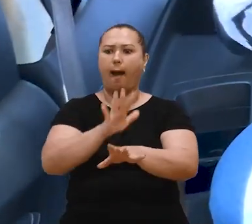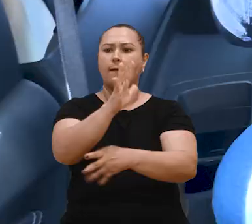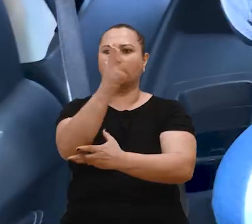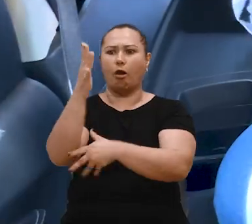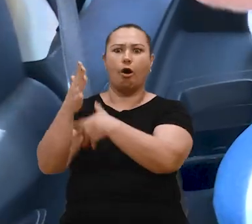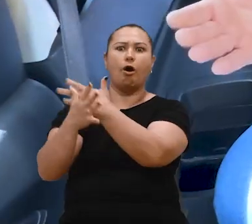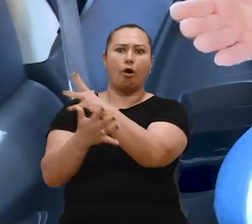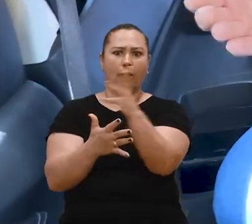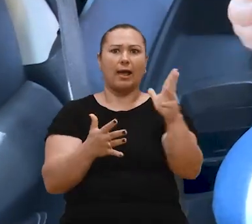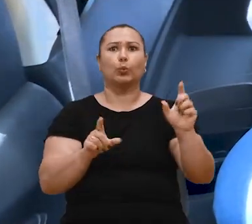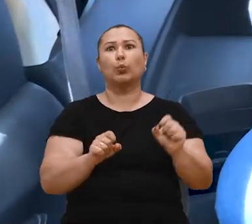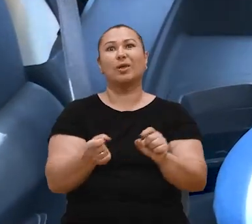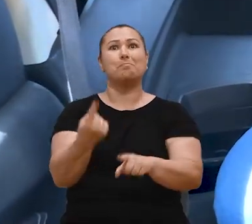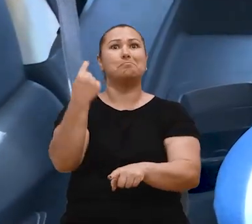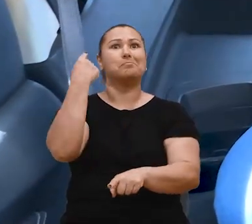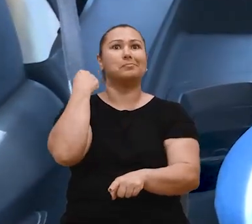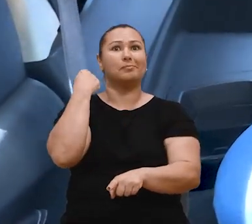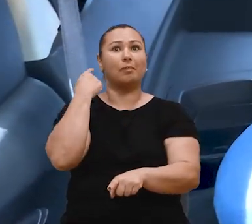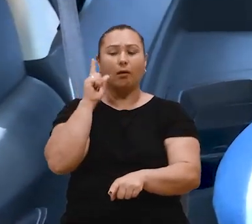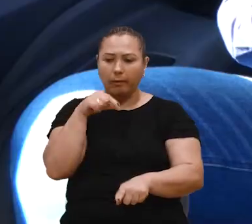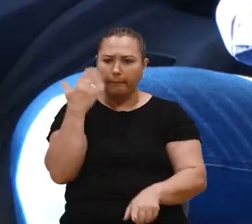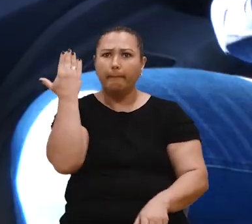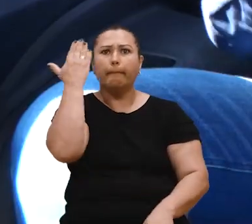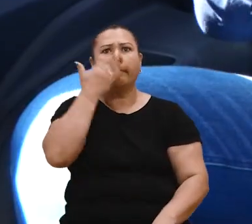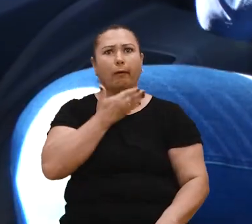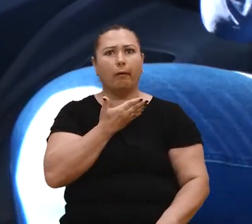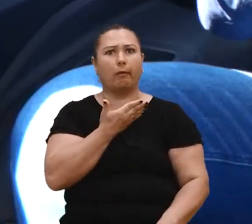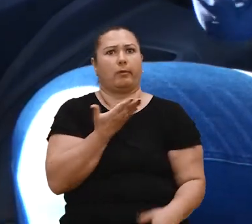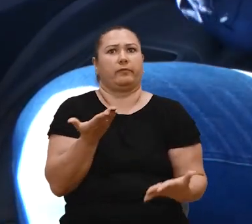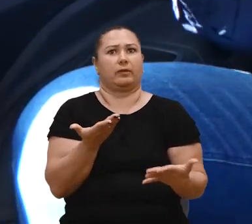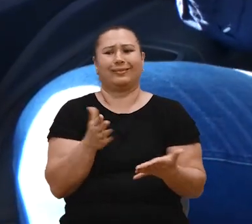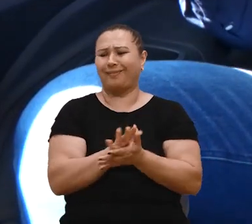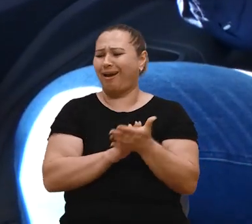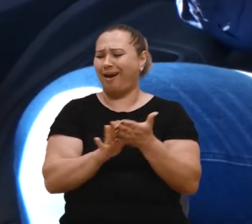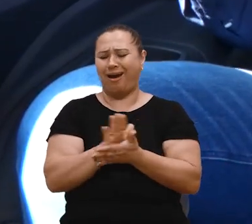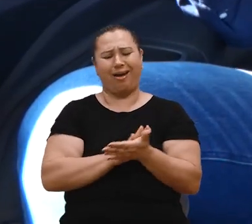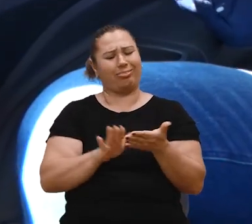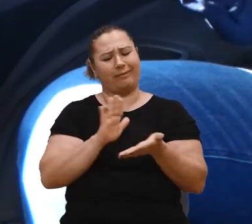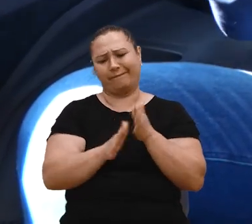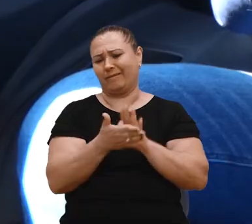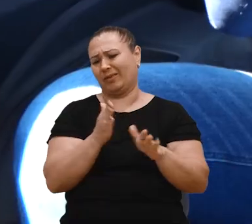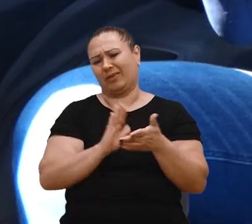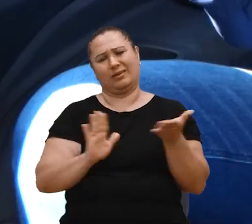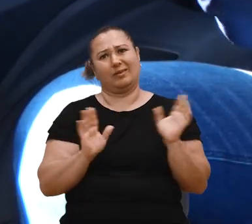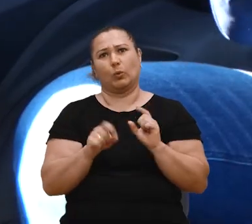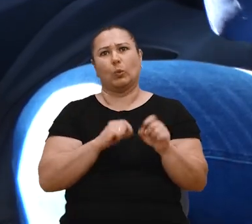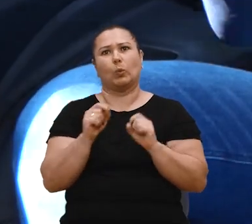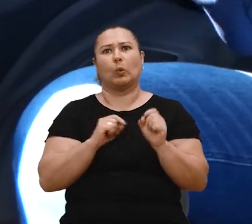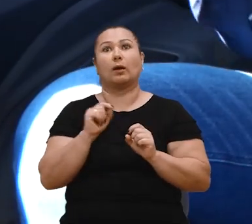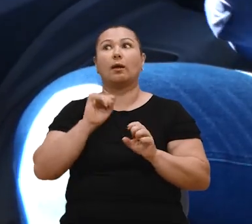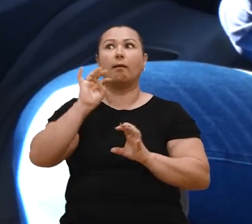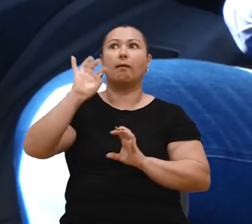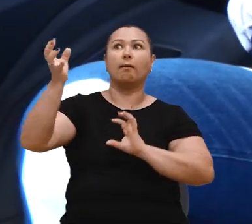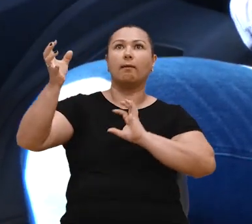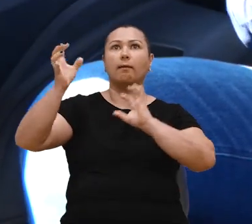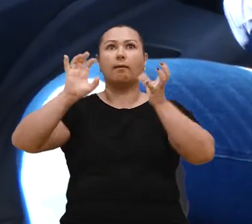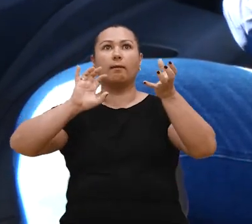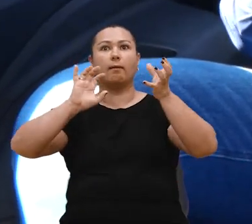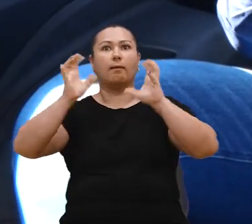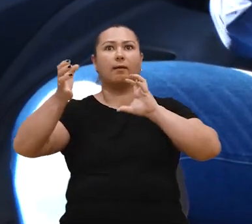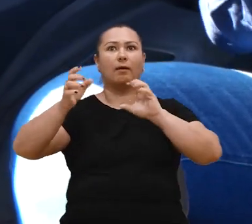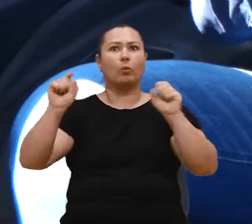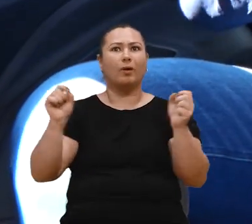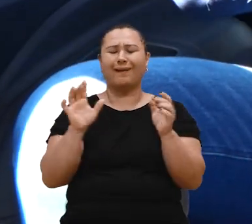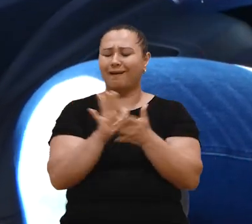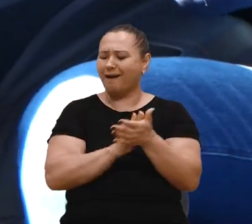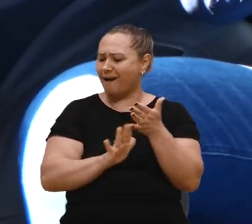do que se tinha há 40 anos atrás. Essa é a prova que não tem nada a ver os efeitos climáticos que estão acontecendo, eles